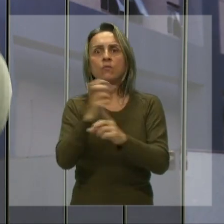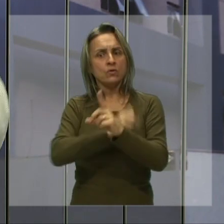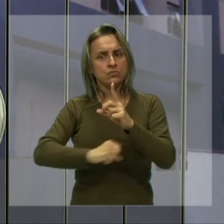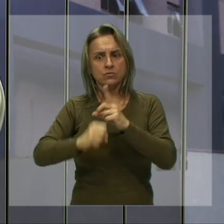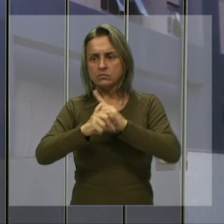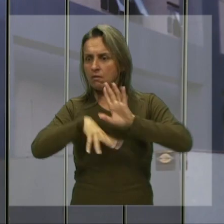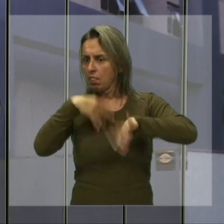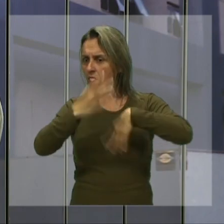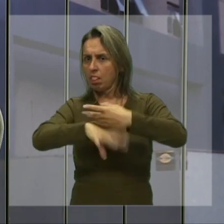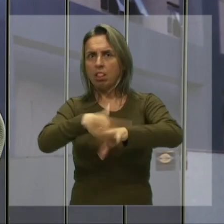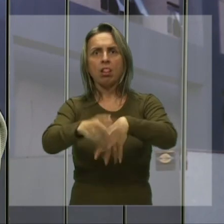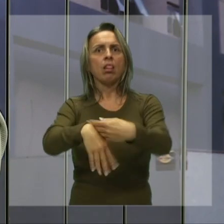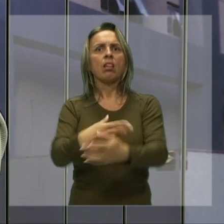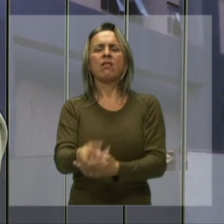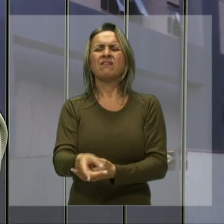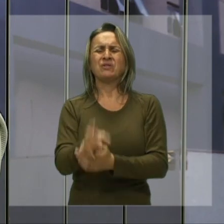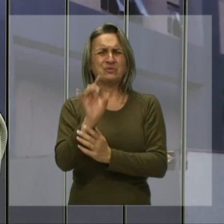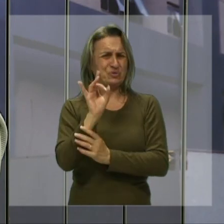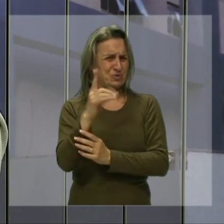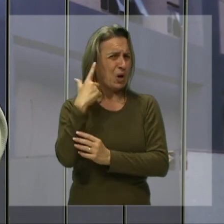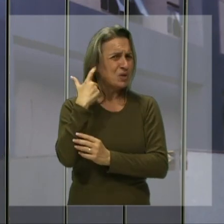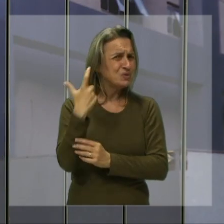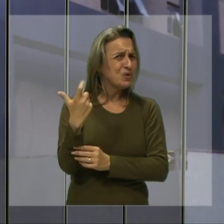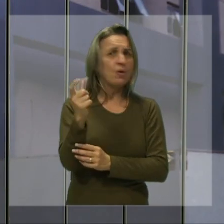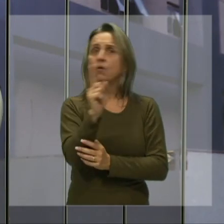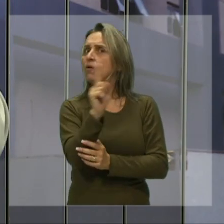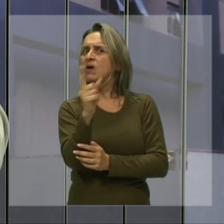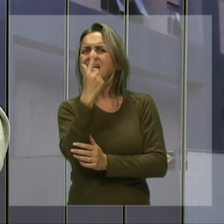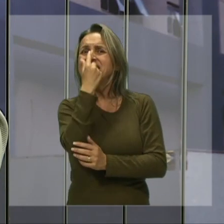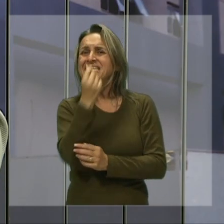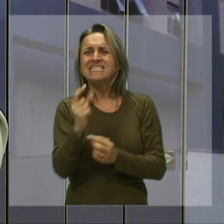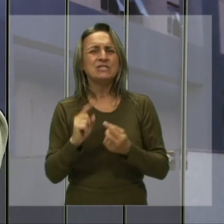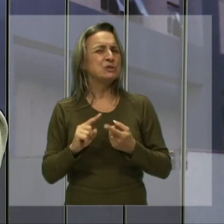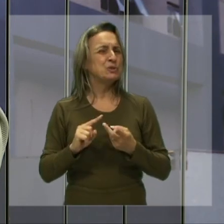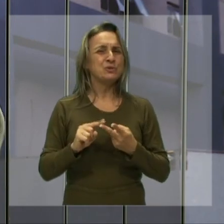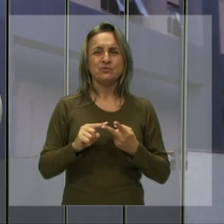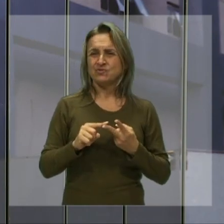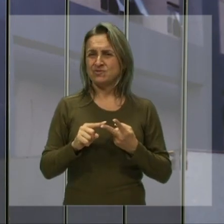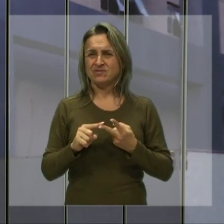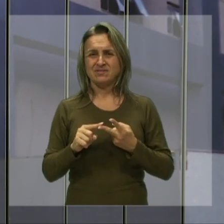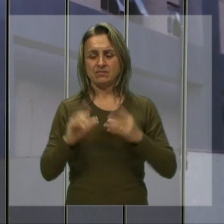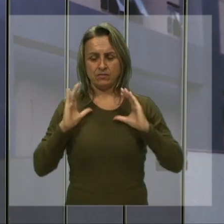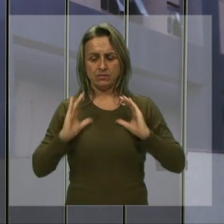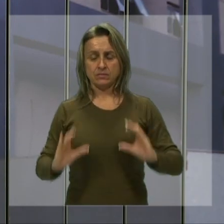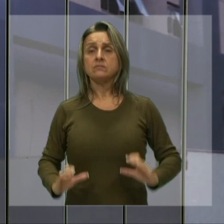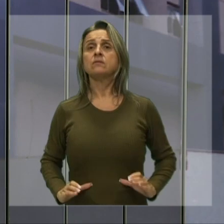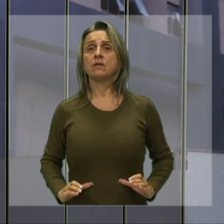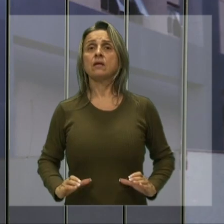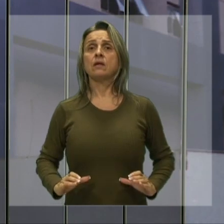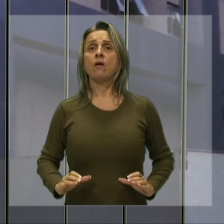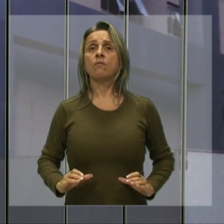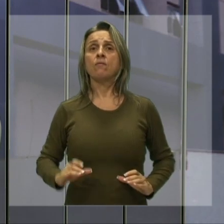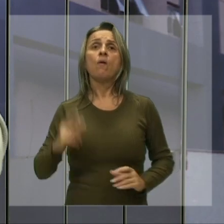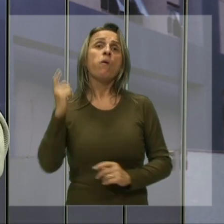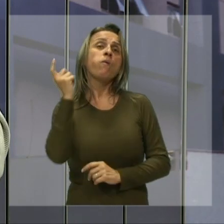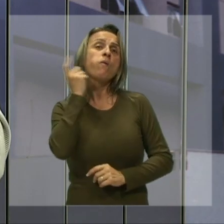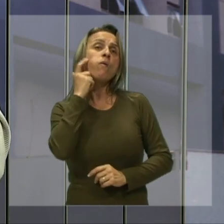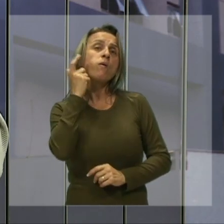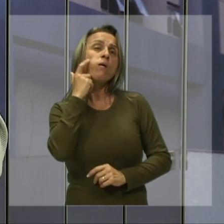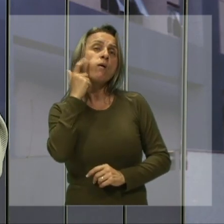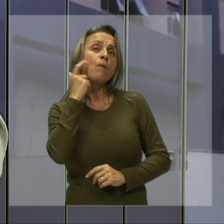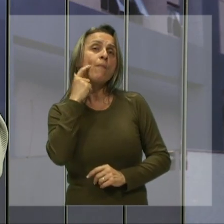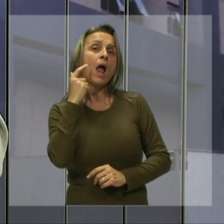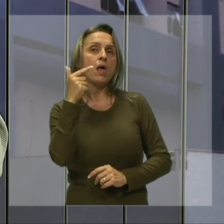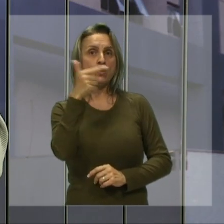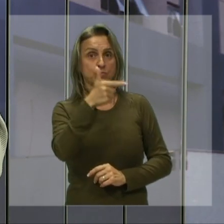que está tudo... Não é só questão do som, é lixo. O cidadão abre a balinha, nós somos 226 mil